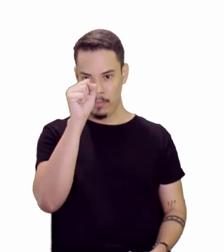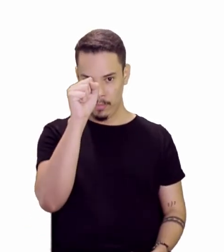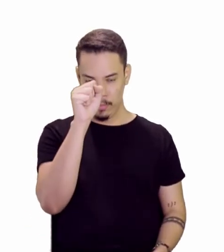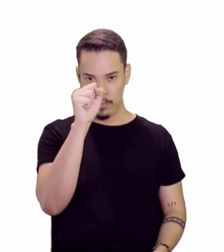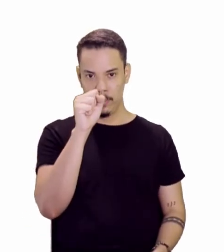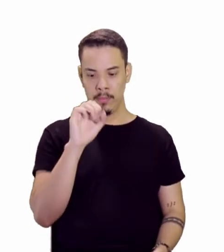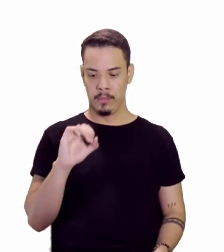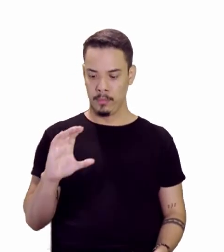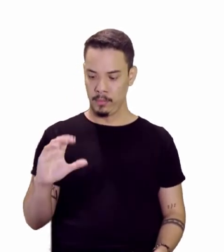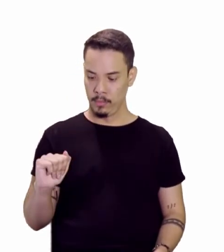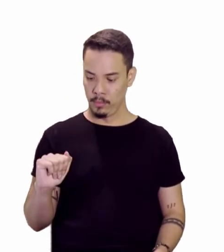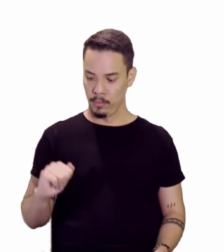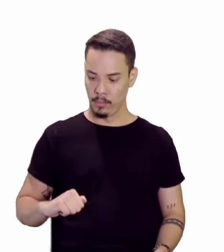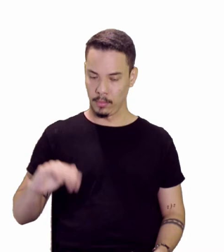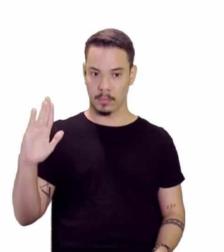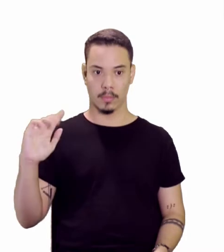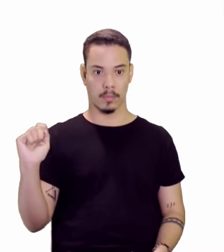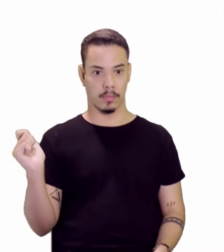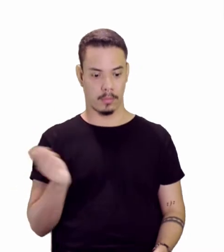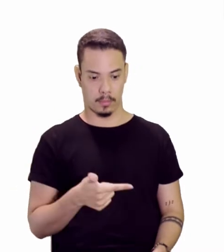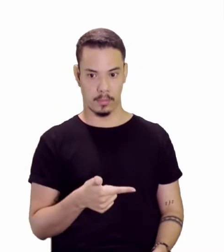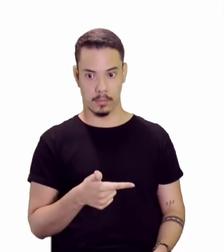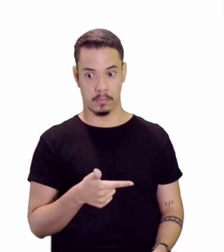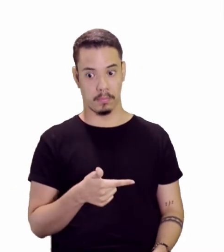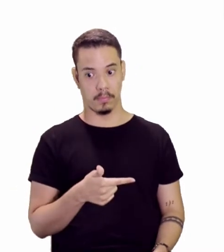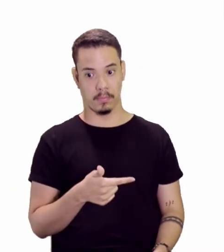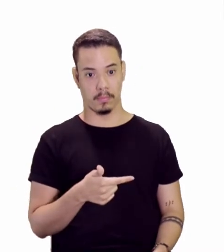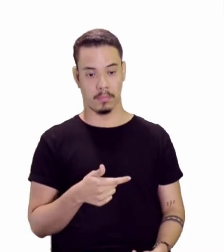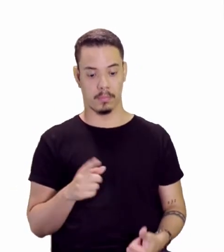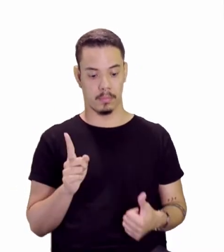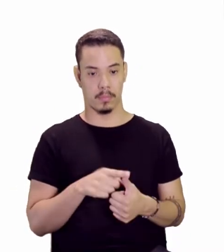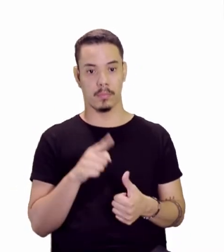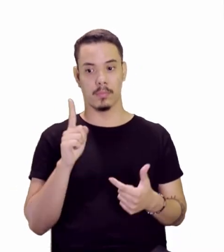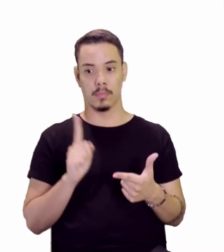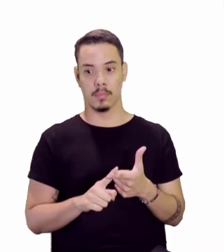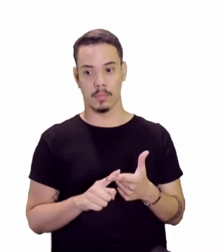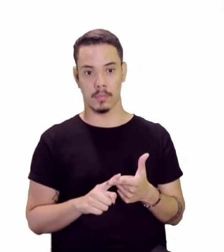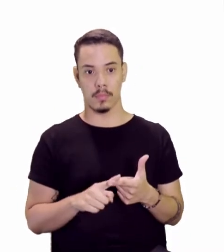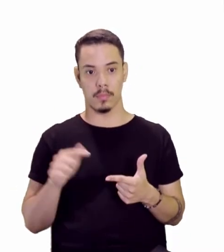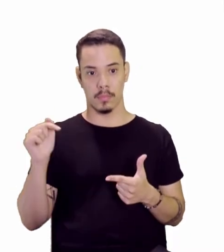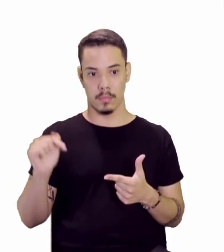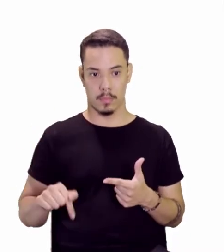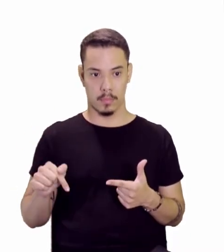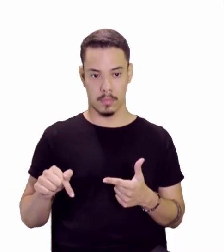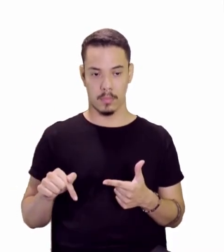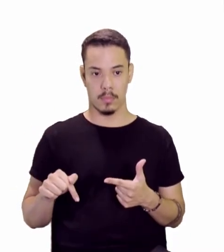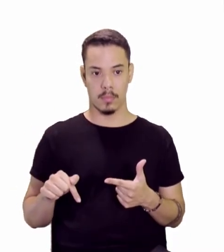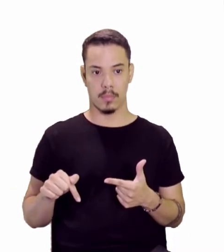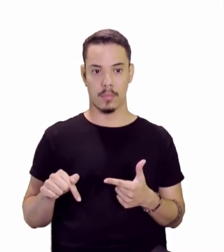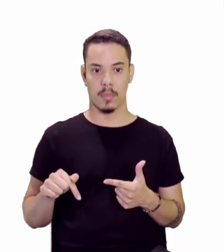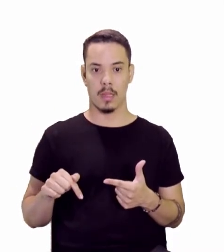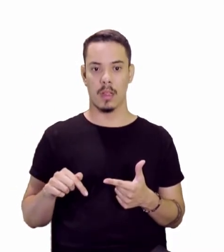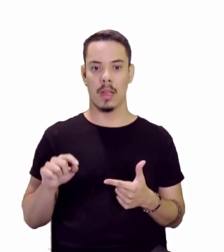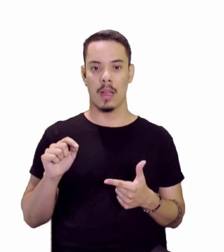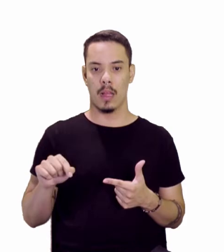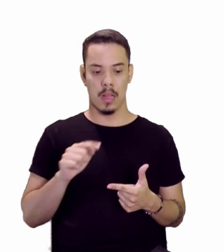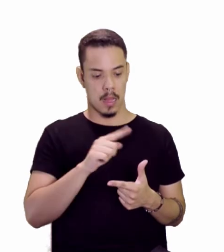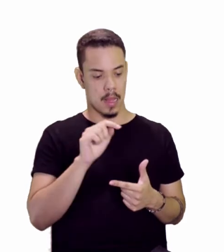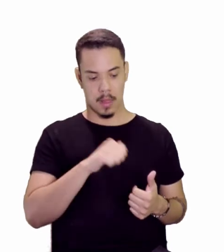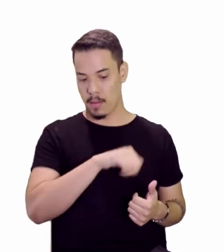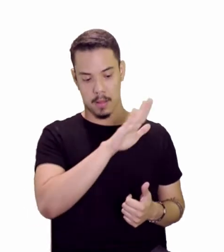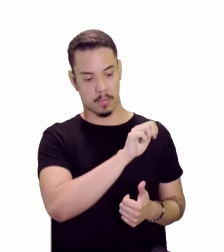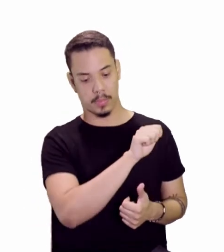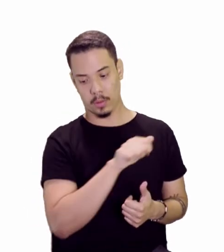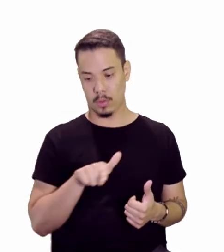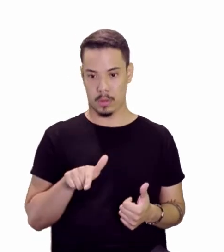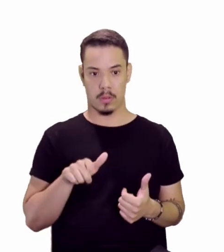esfera oca que na esfera maciça. Ou que a força do empuxo é maior na esfera maciça que na esfera oca.